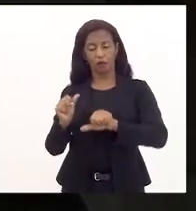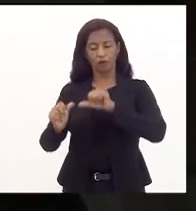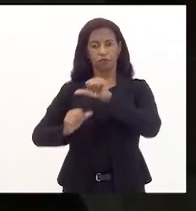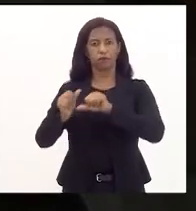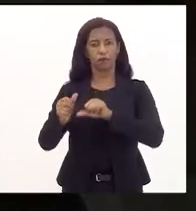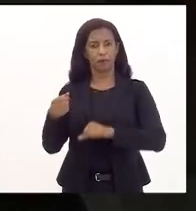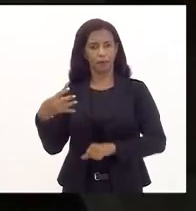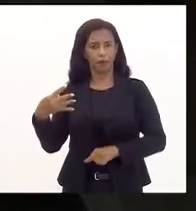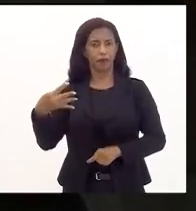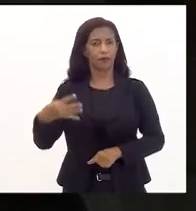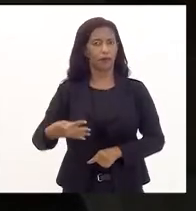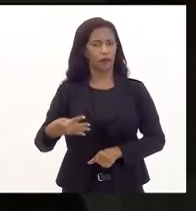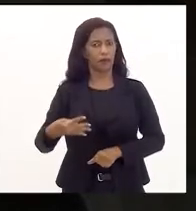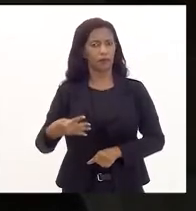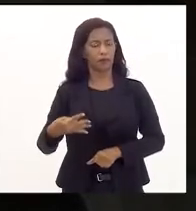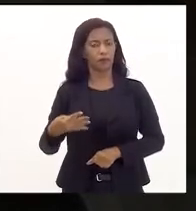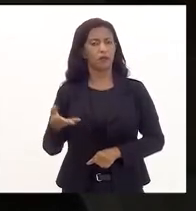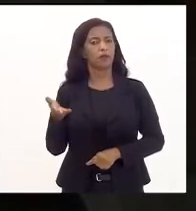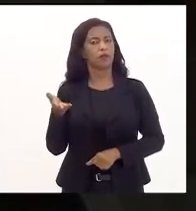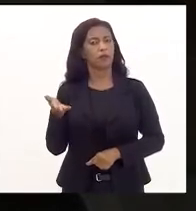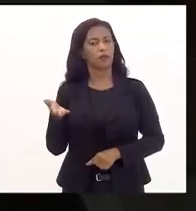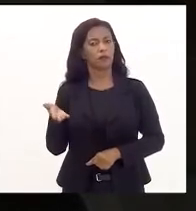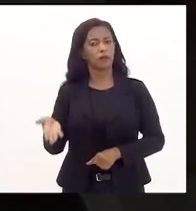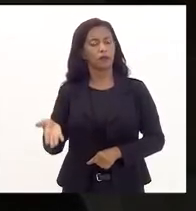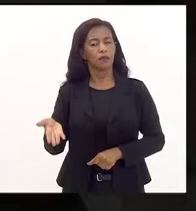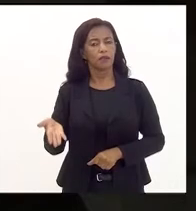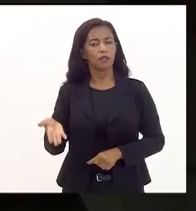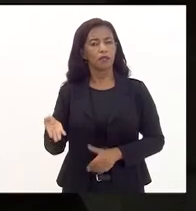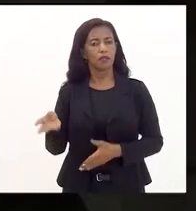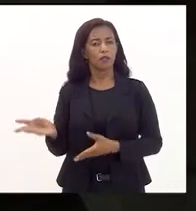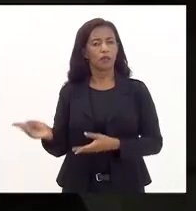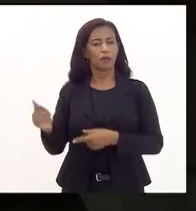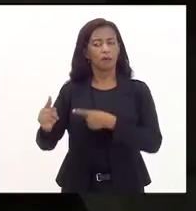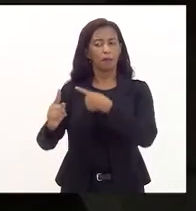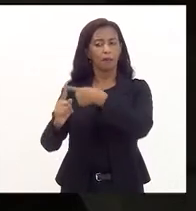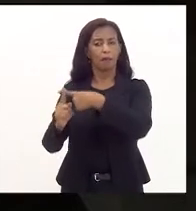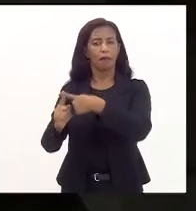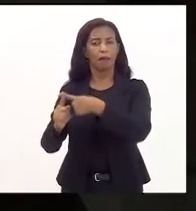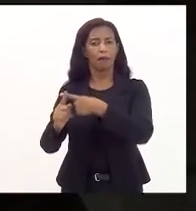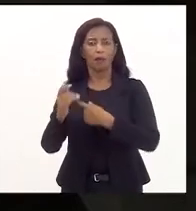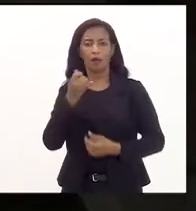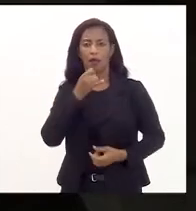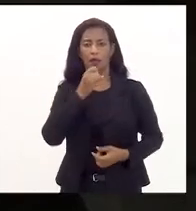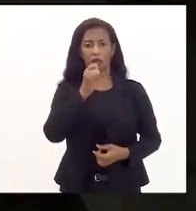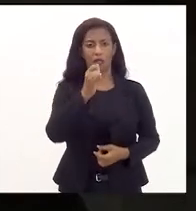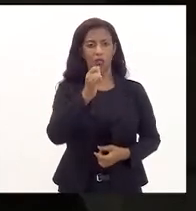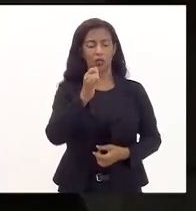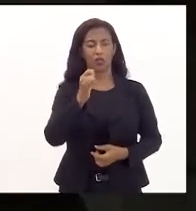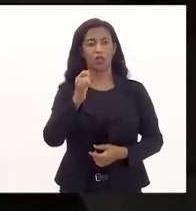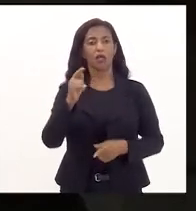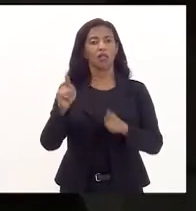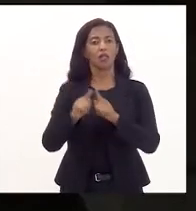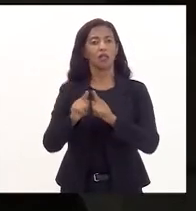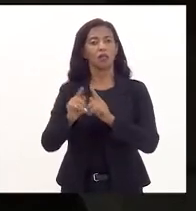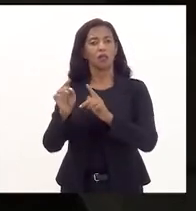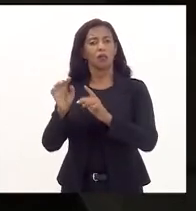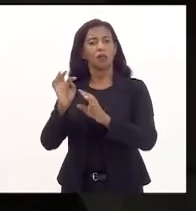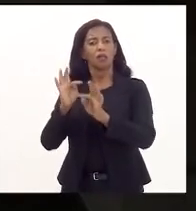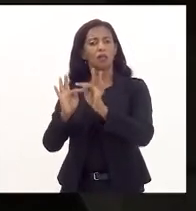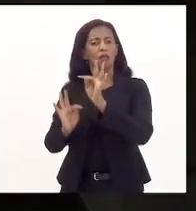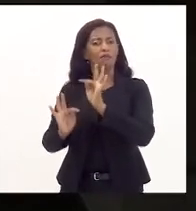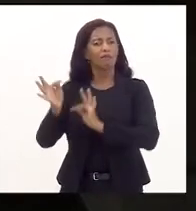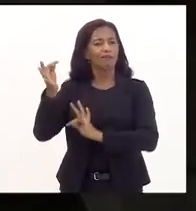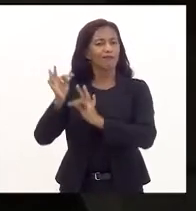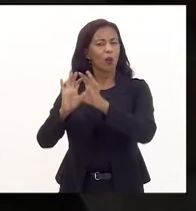4, que incidiriam sobre energia e telecomunicações. Não teve uma